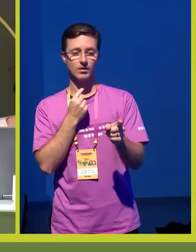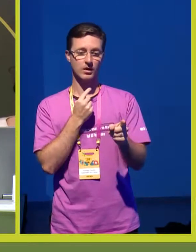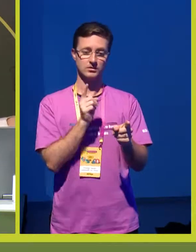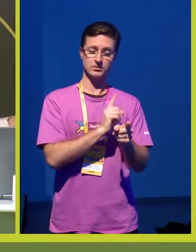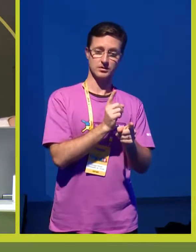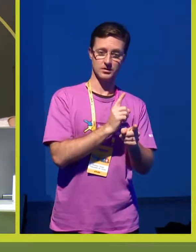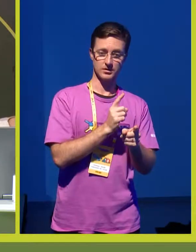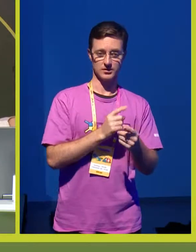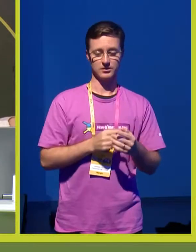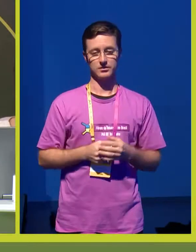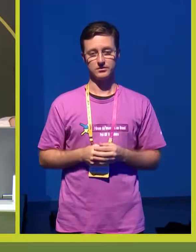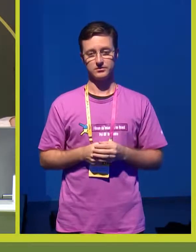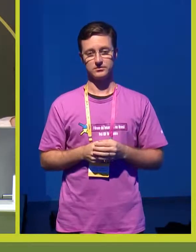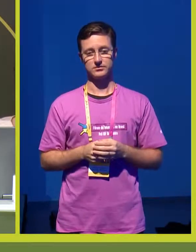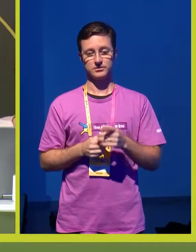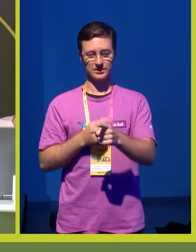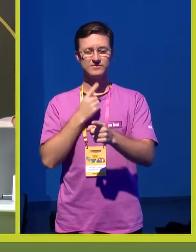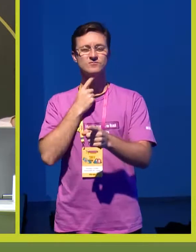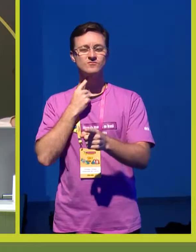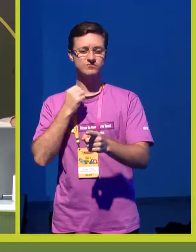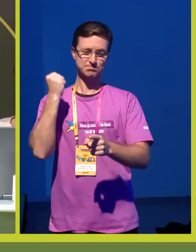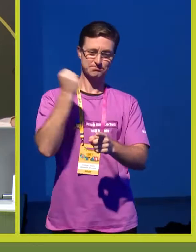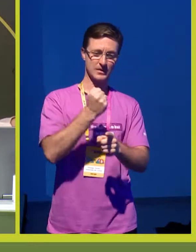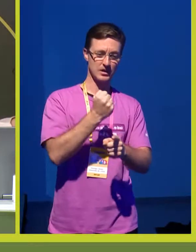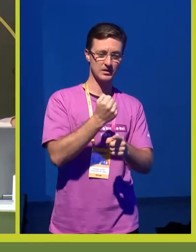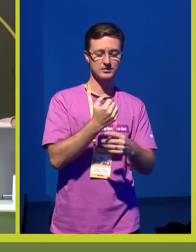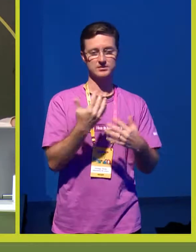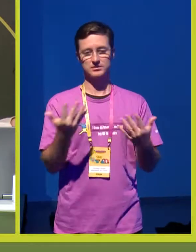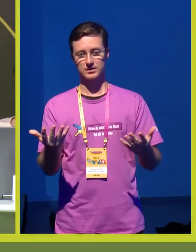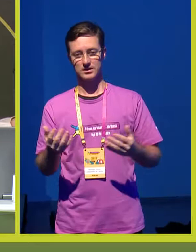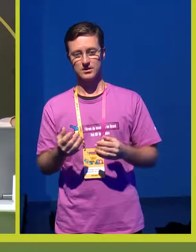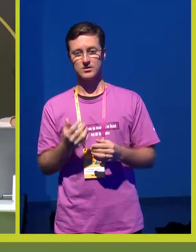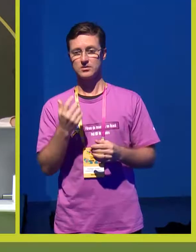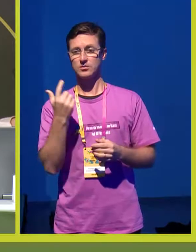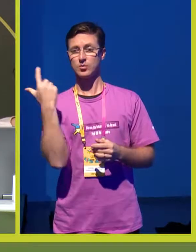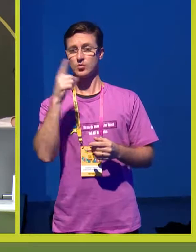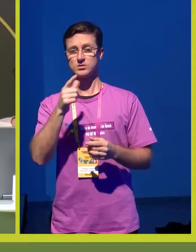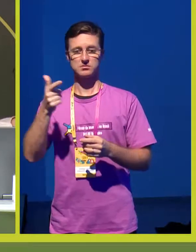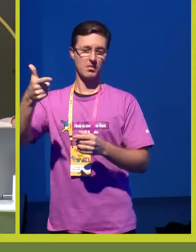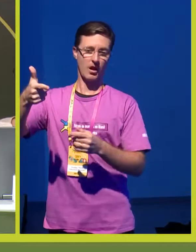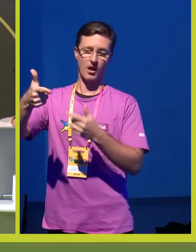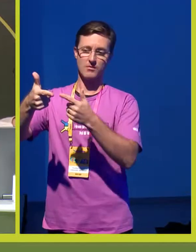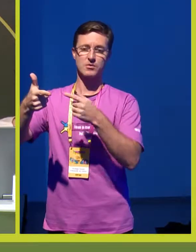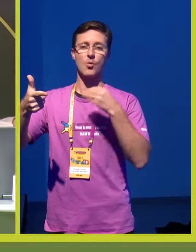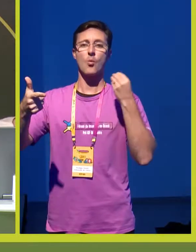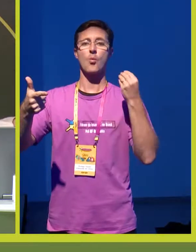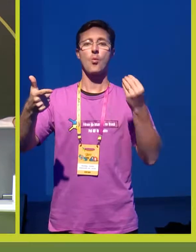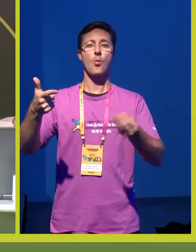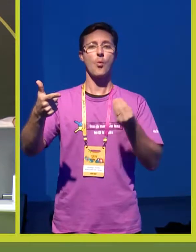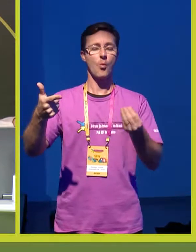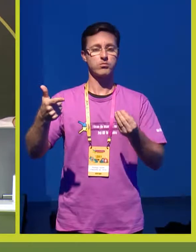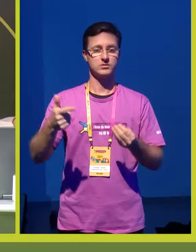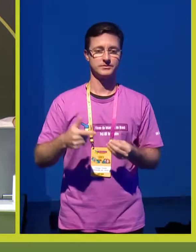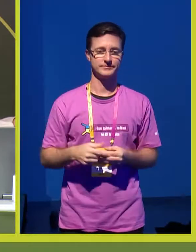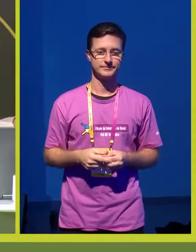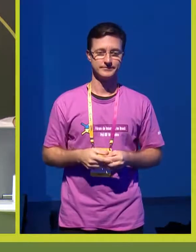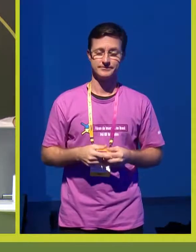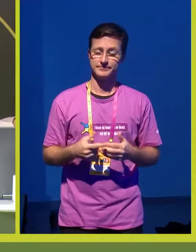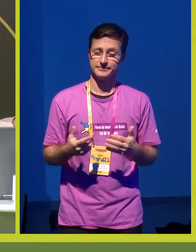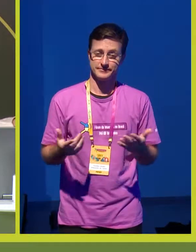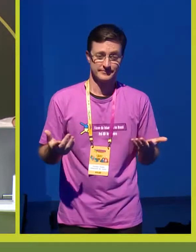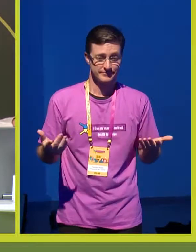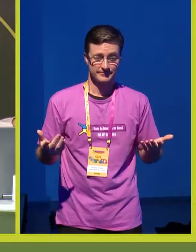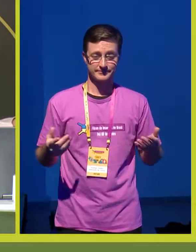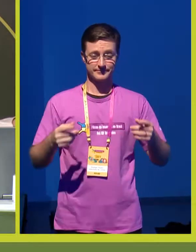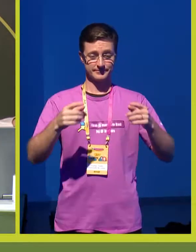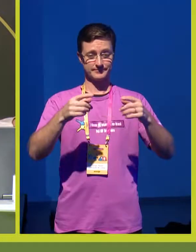projeto de prática criminosa ou não, onde que eles possuem bens no exterior, enfim. Essas são situações em que,